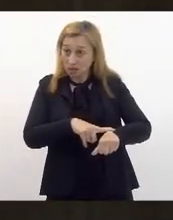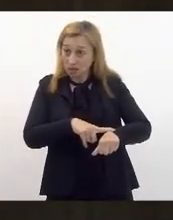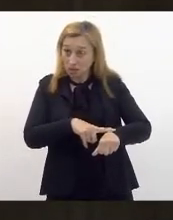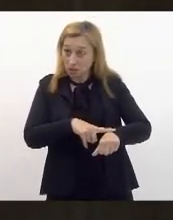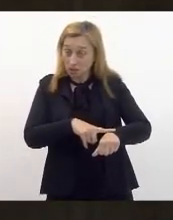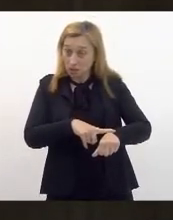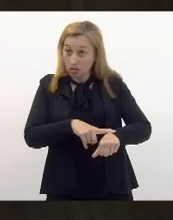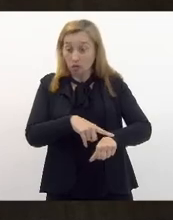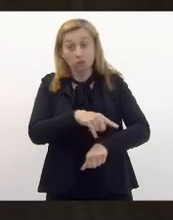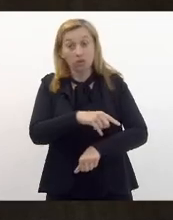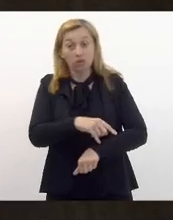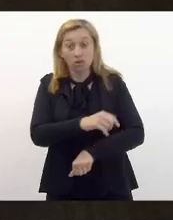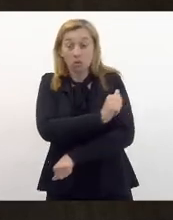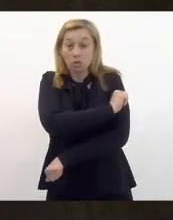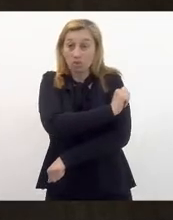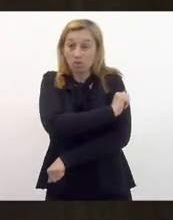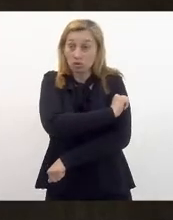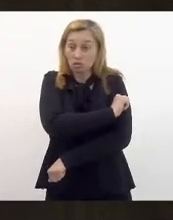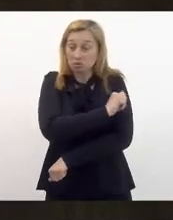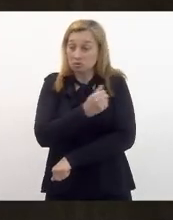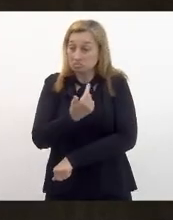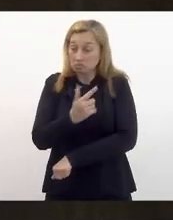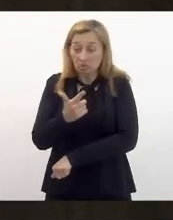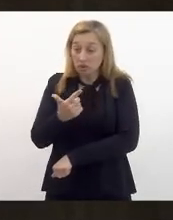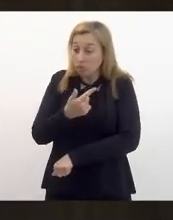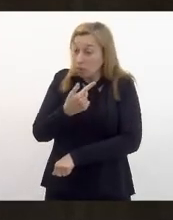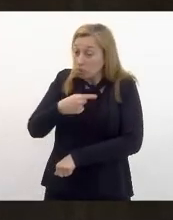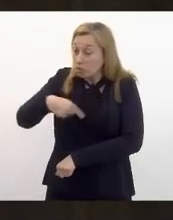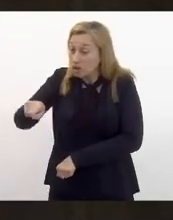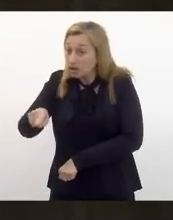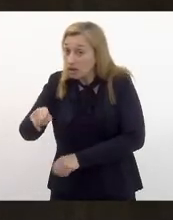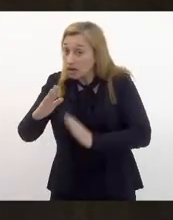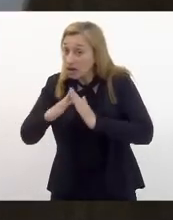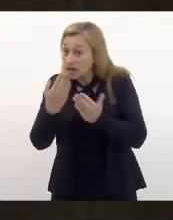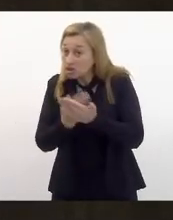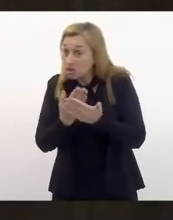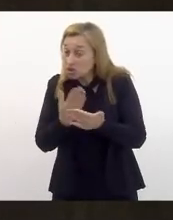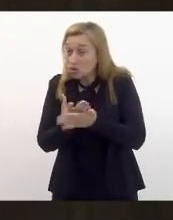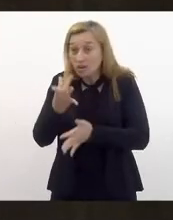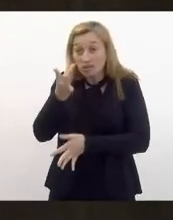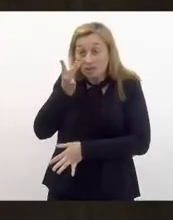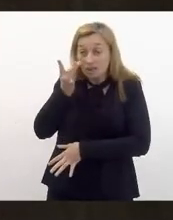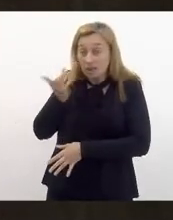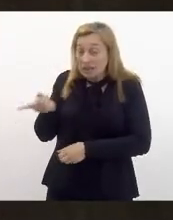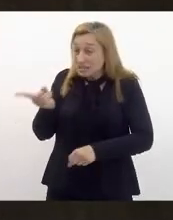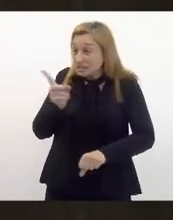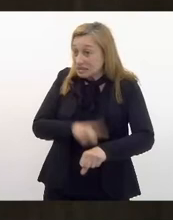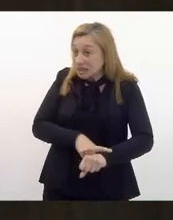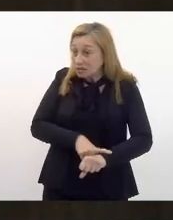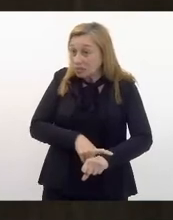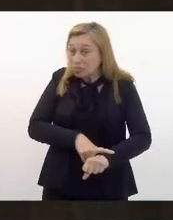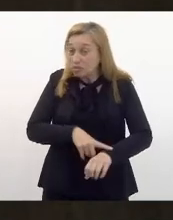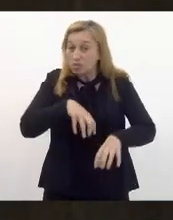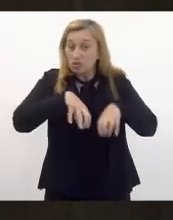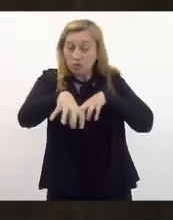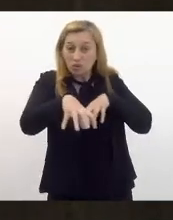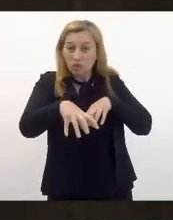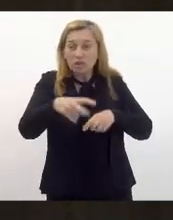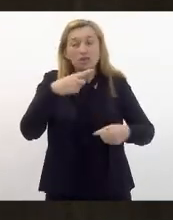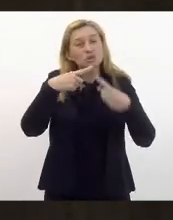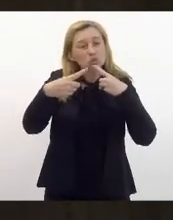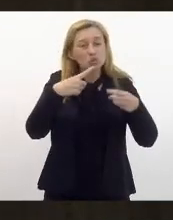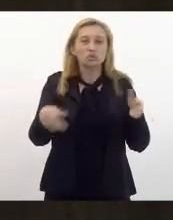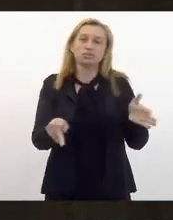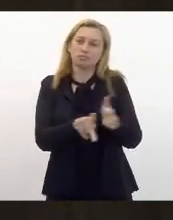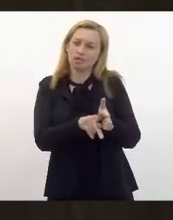vocês ficou sem ir às escolas presencialmente não te dar um tempo de virtualmente discutir